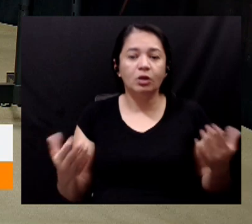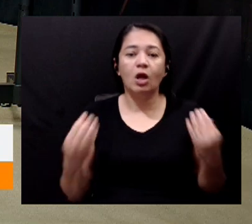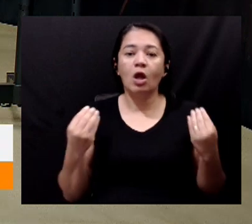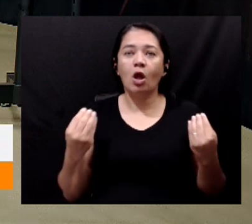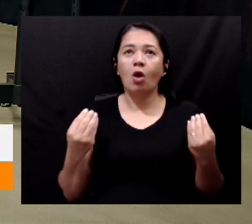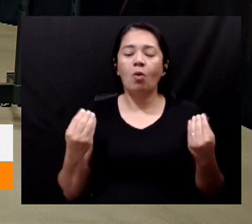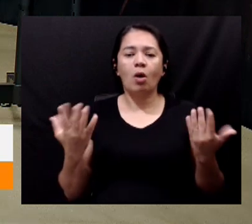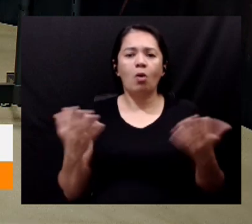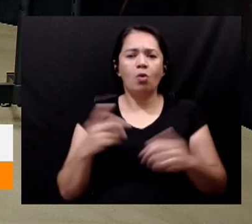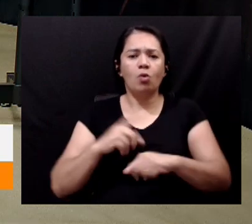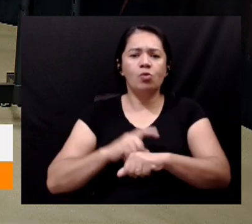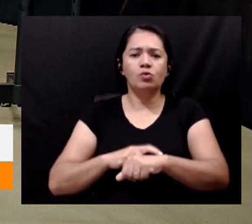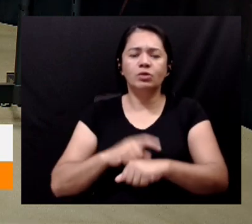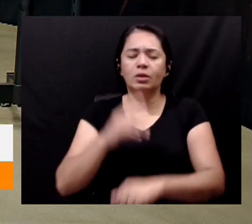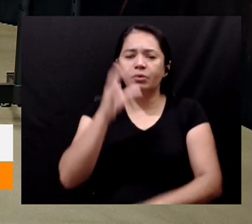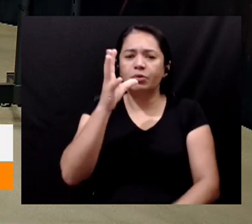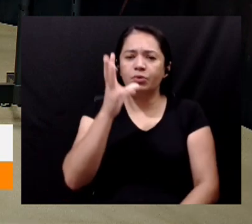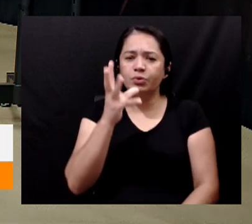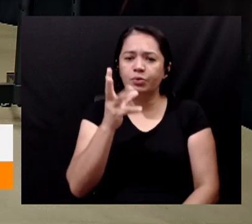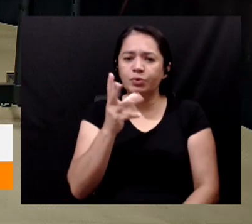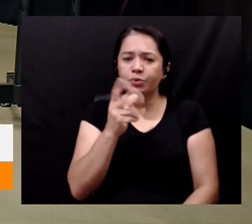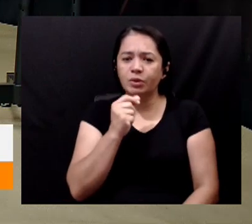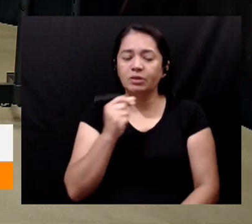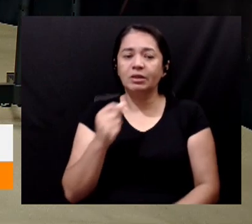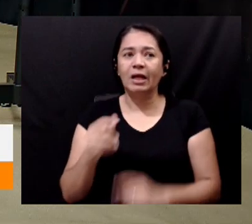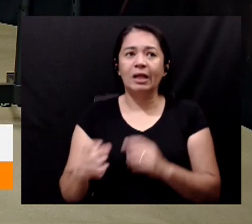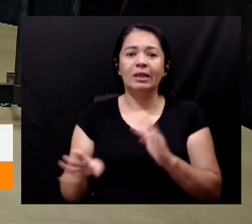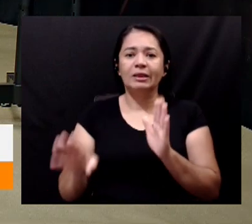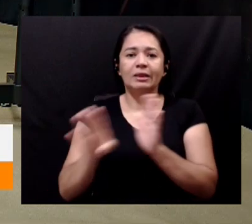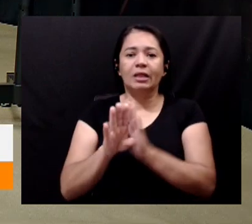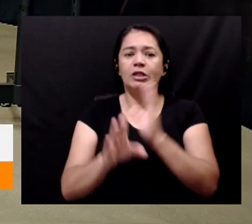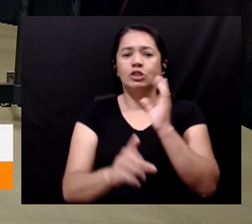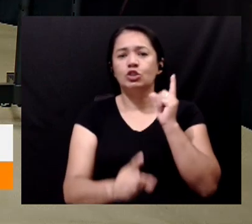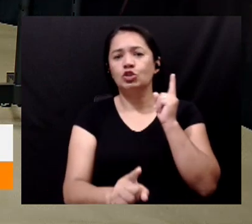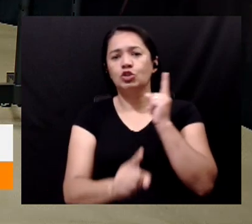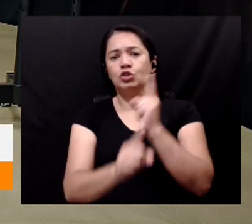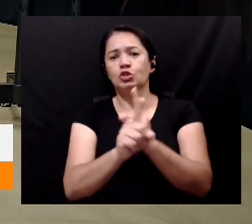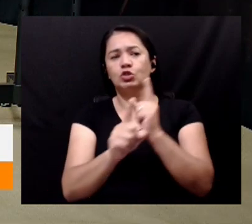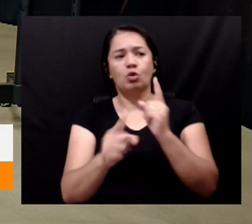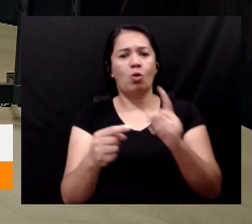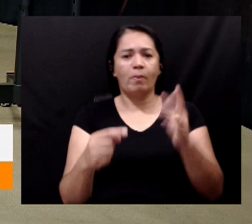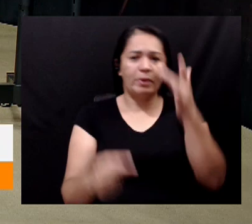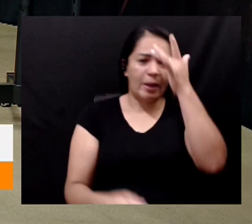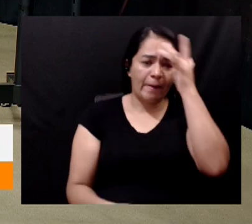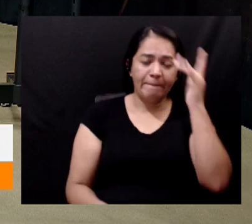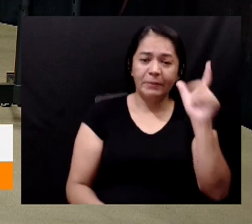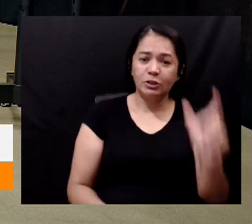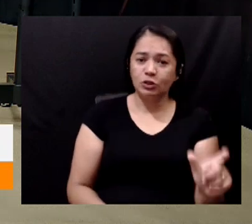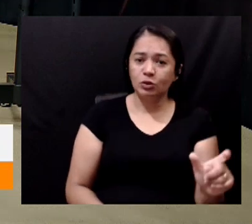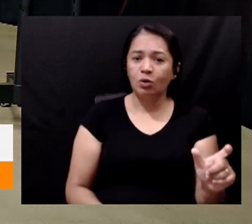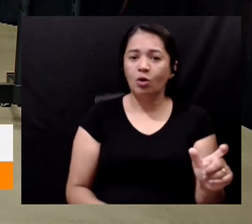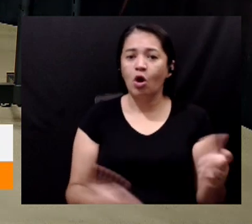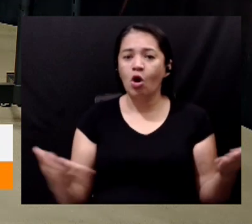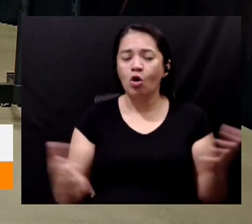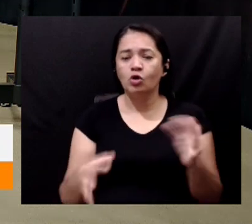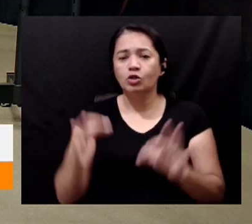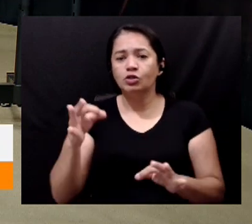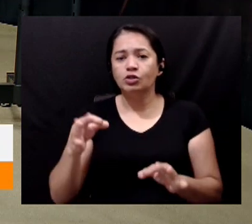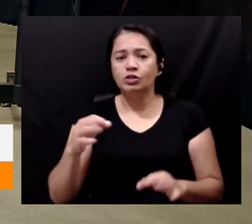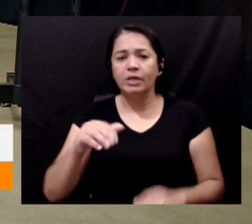se demora, né, até encontrar essa pessoa? Hoje a justiça tem mais agilidade,